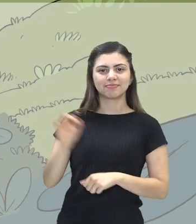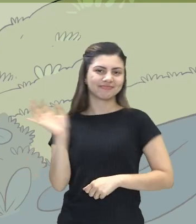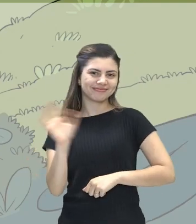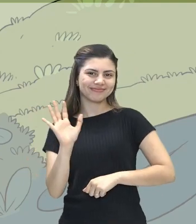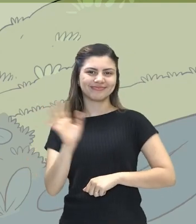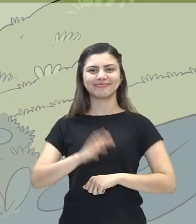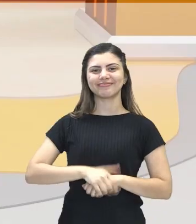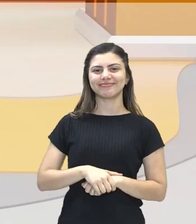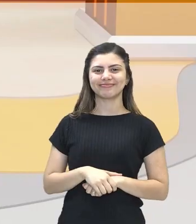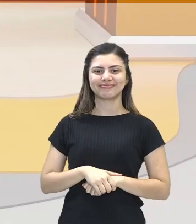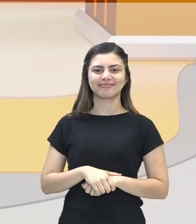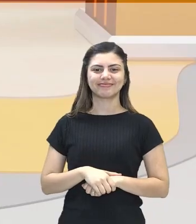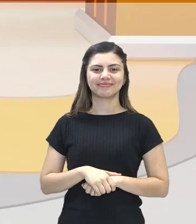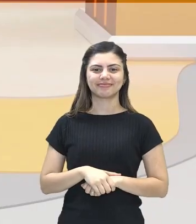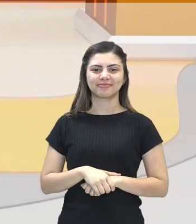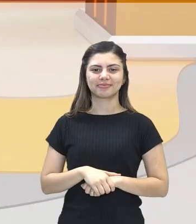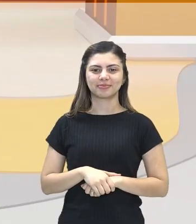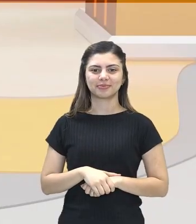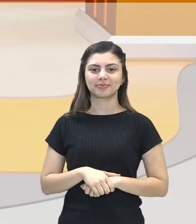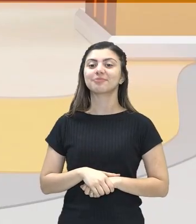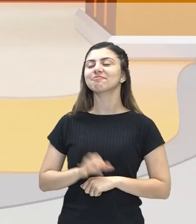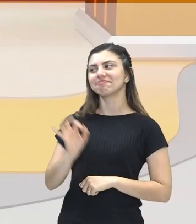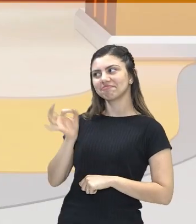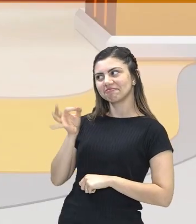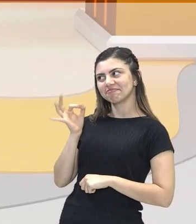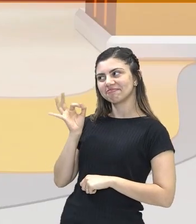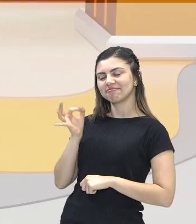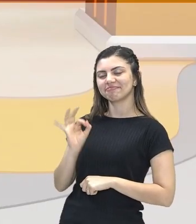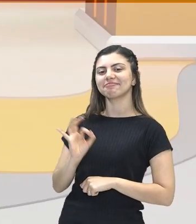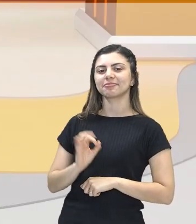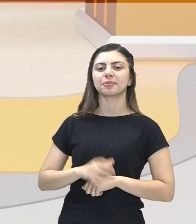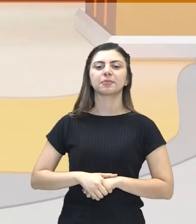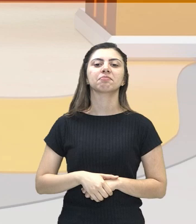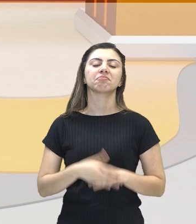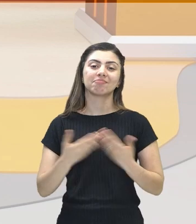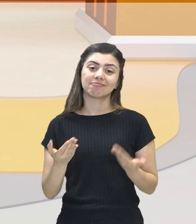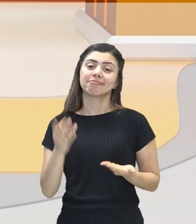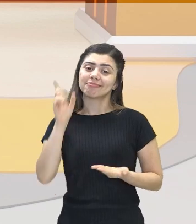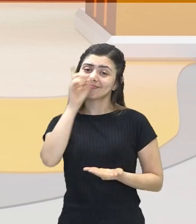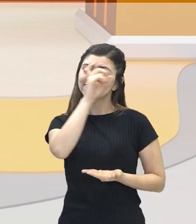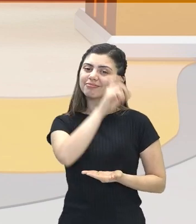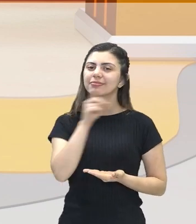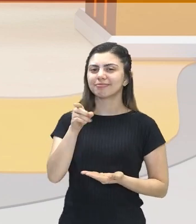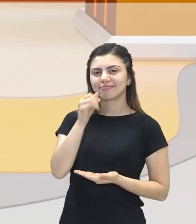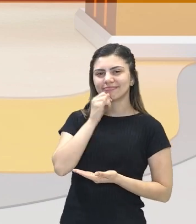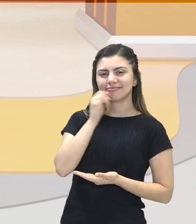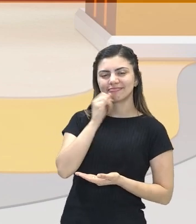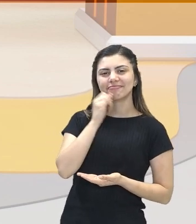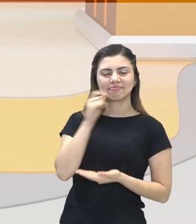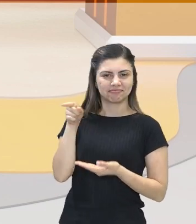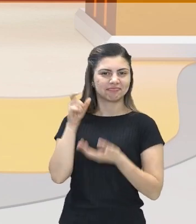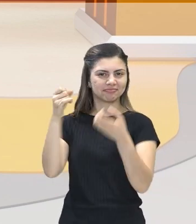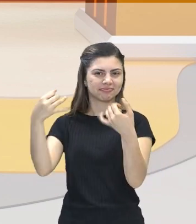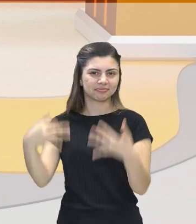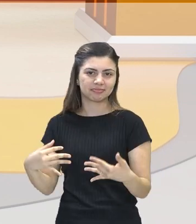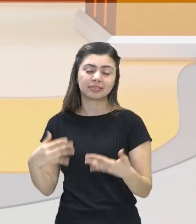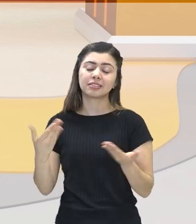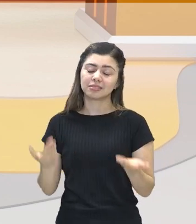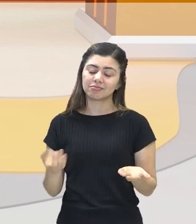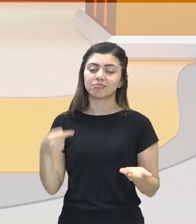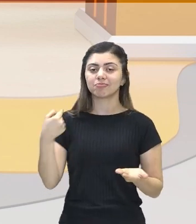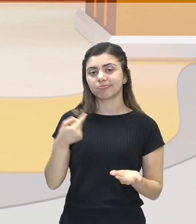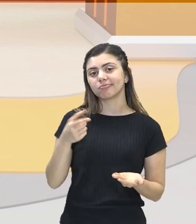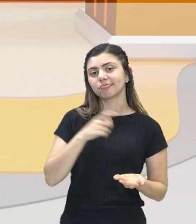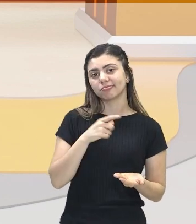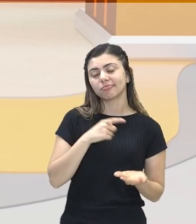pessoal! É mesmo, Curumim, é isso mesmo, é muito complicado. Os exemplos que ele deu ali realmente são muito comuns ainda,